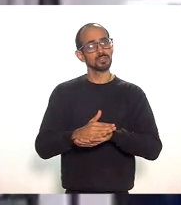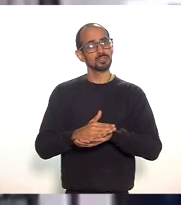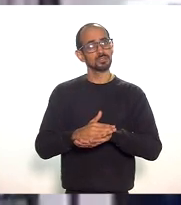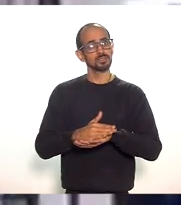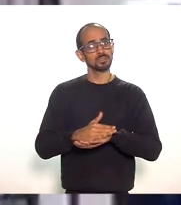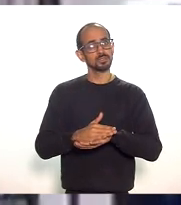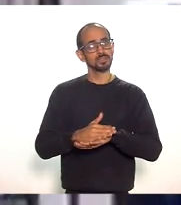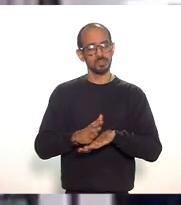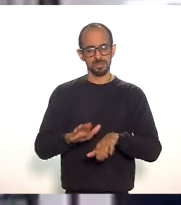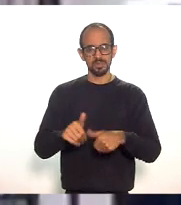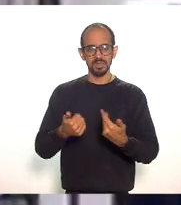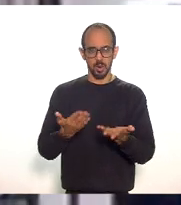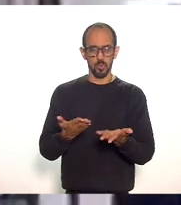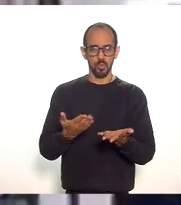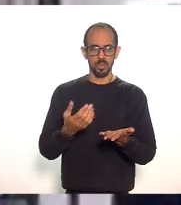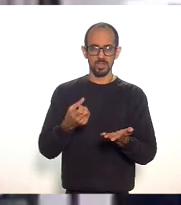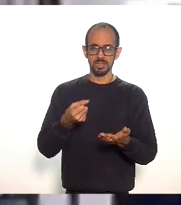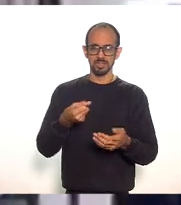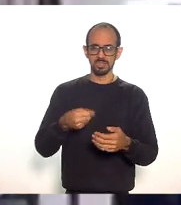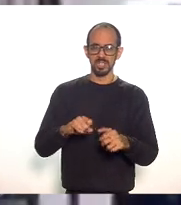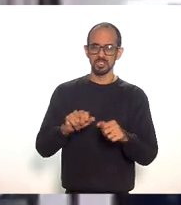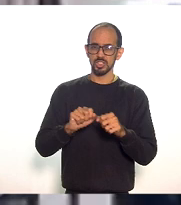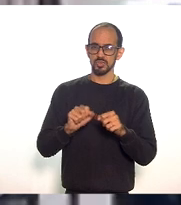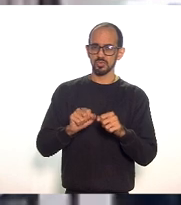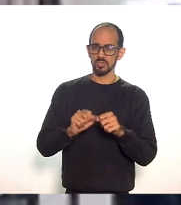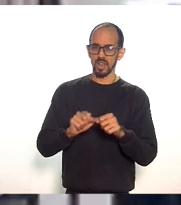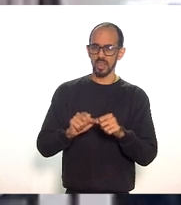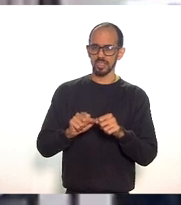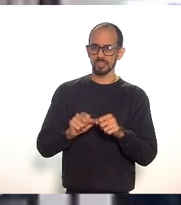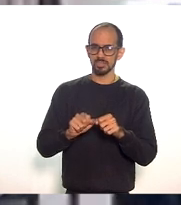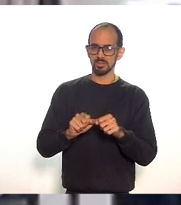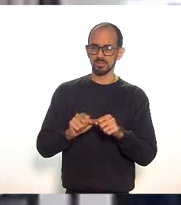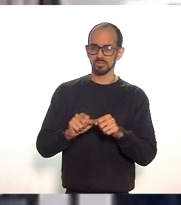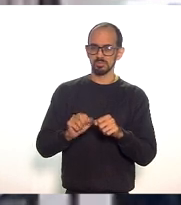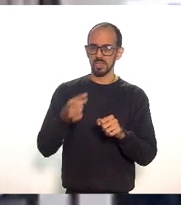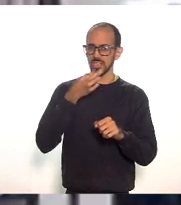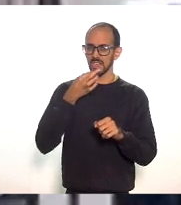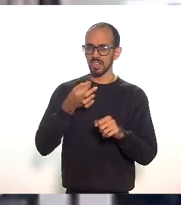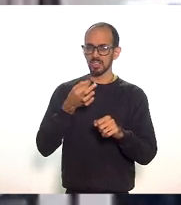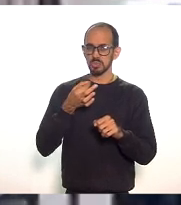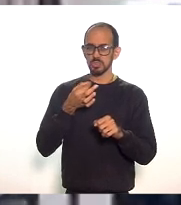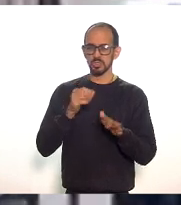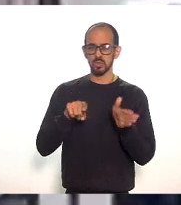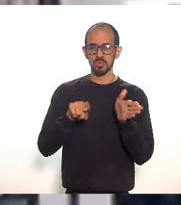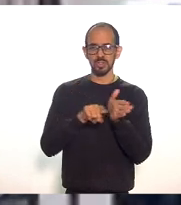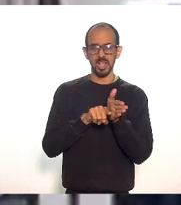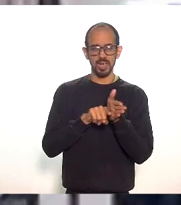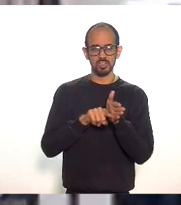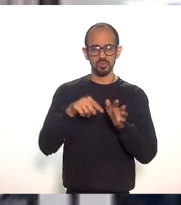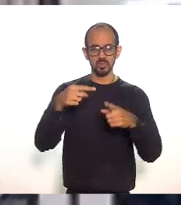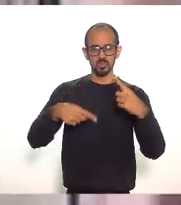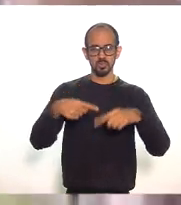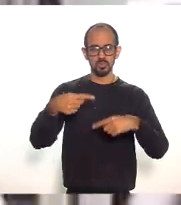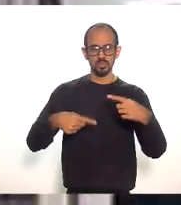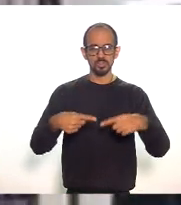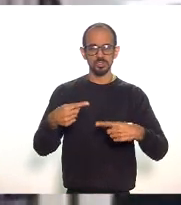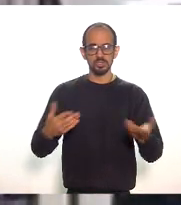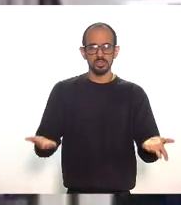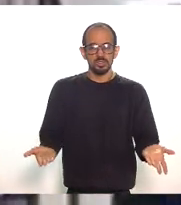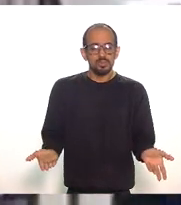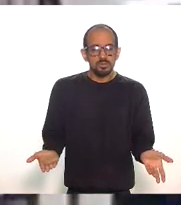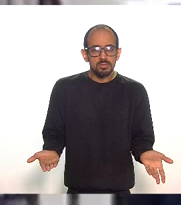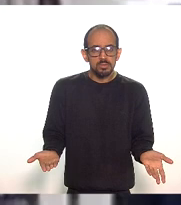uma crítica à política, fazemos uma crítica política